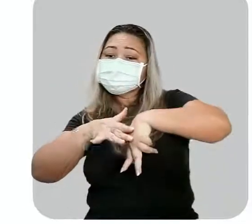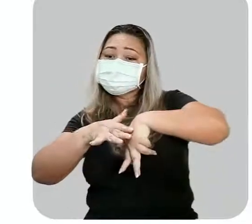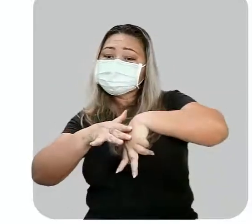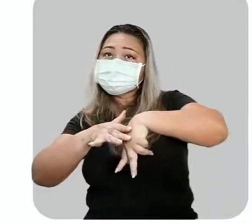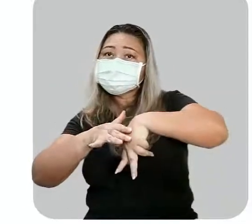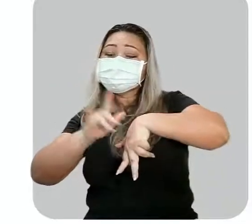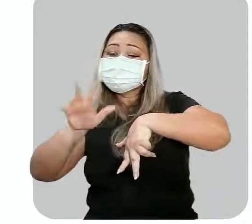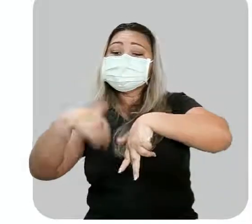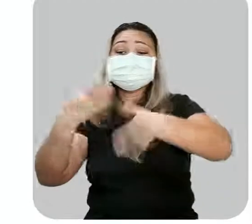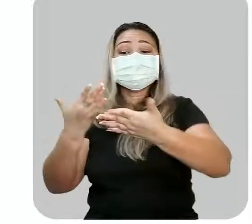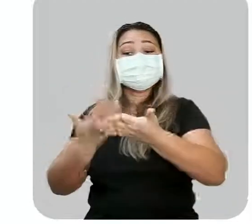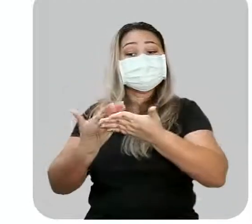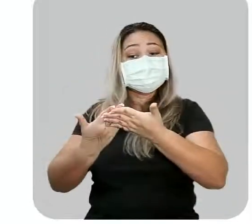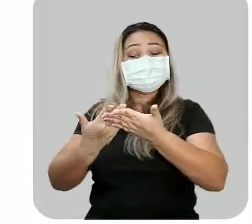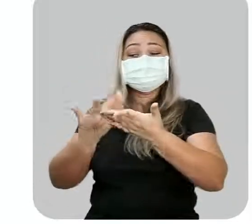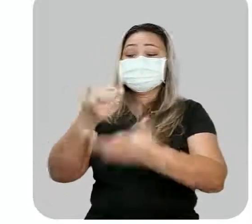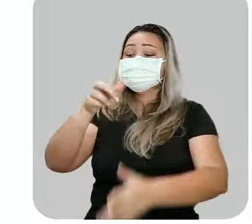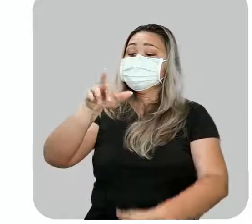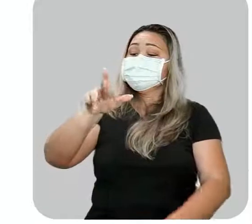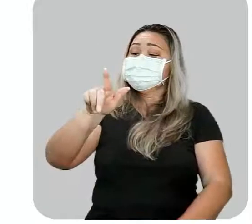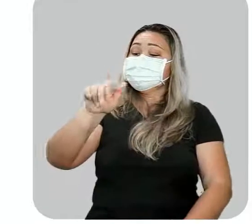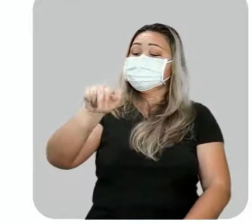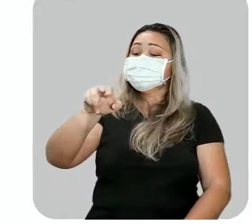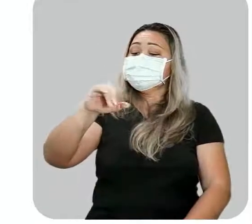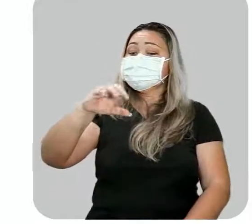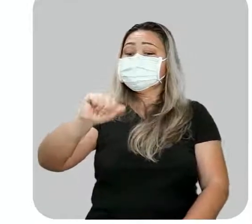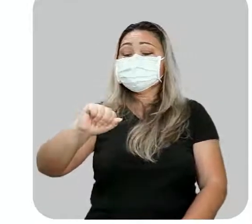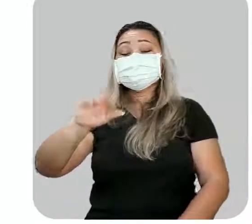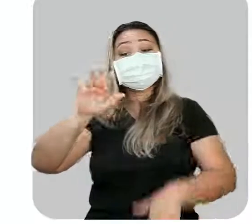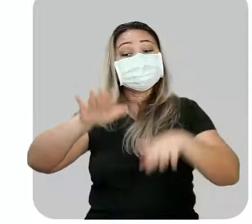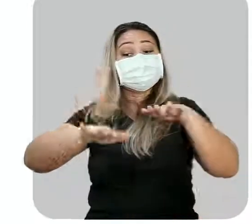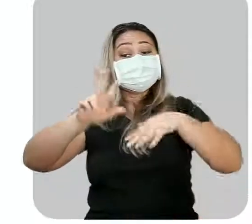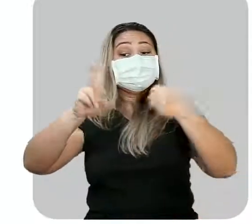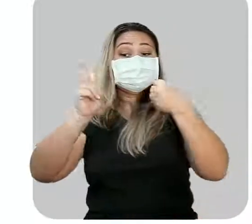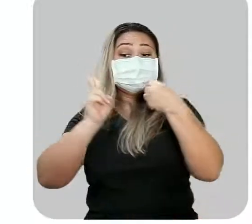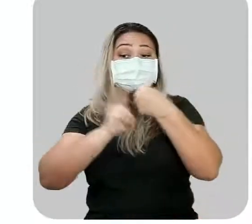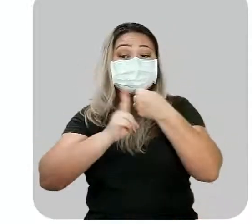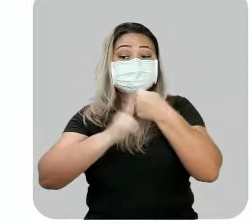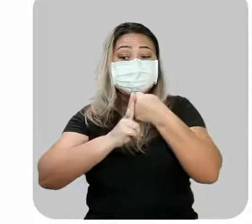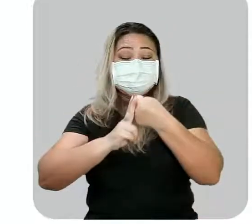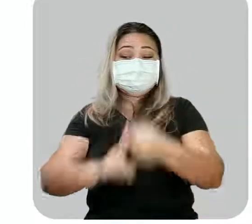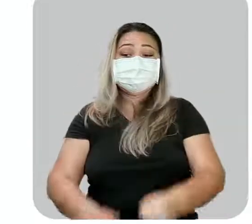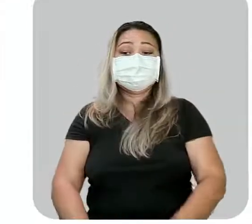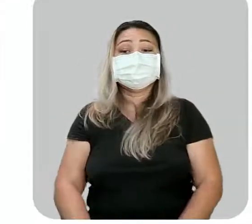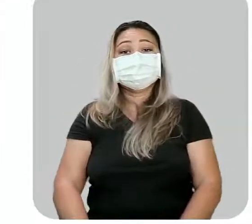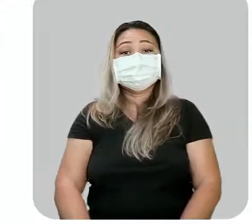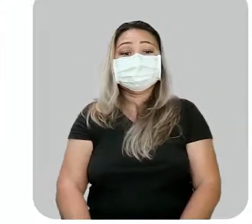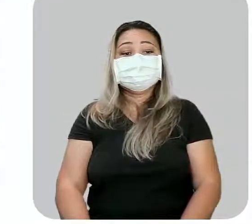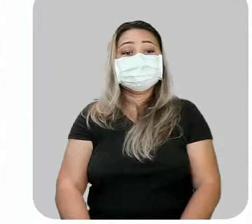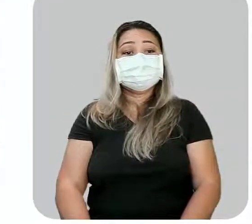a aula aqui foi de regência de alguns verbos.